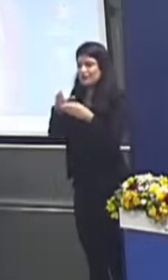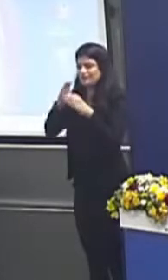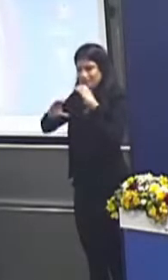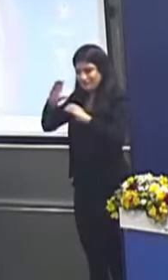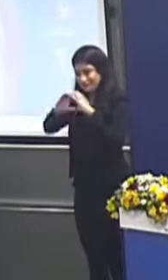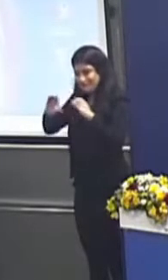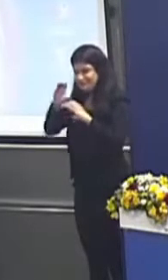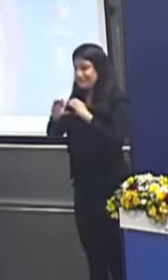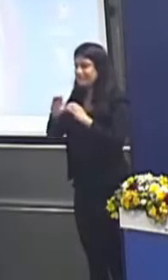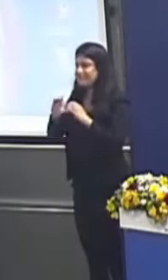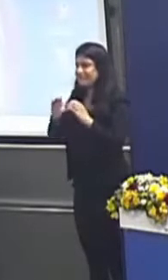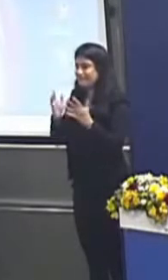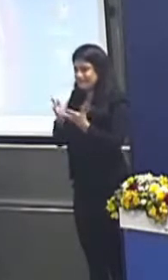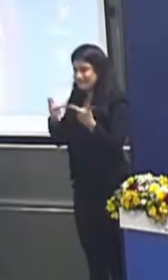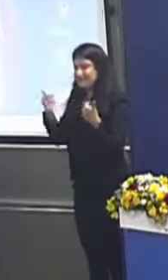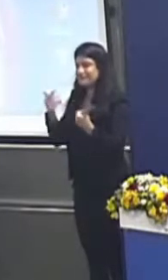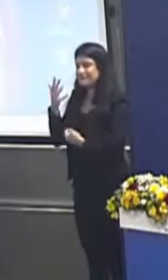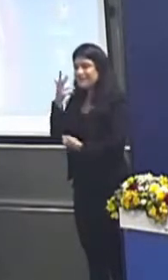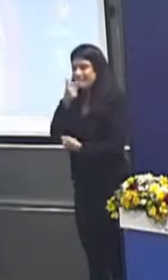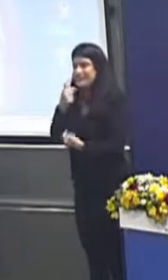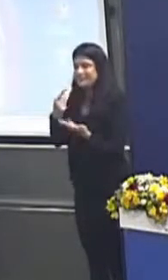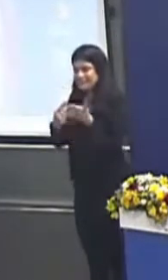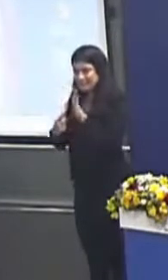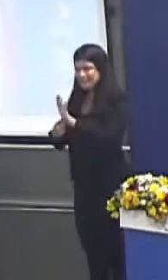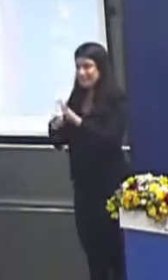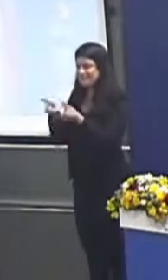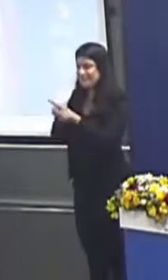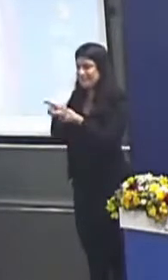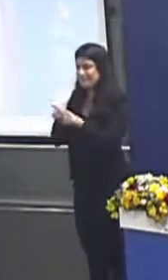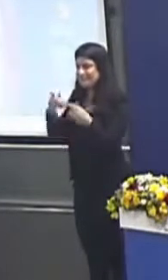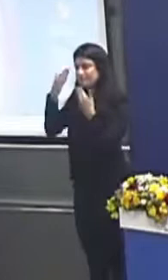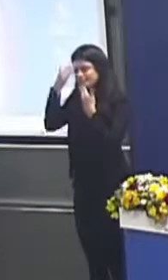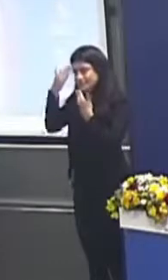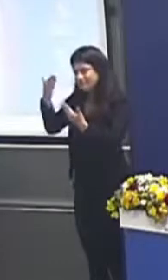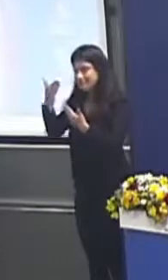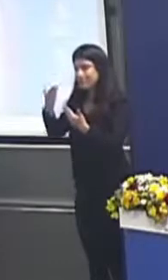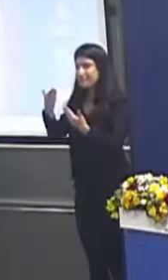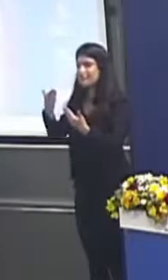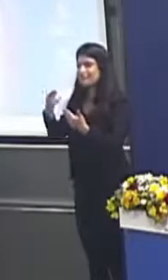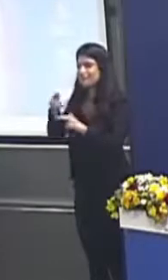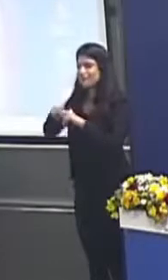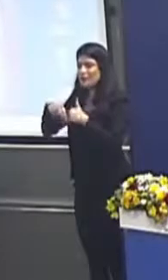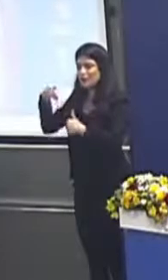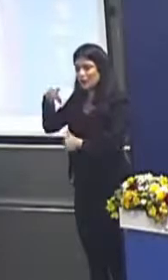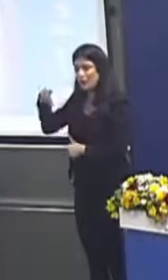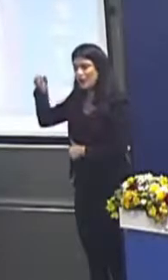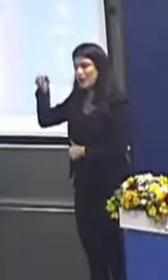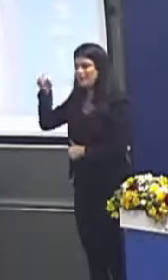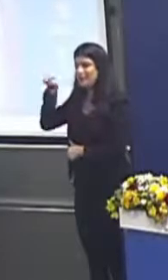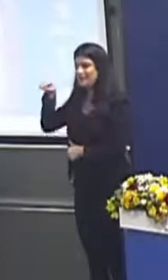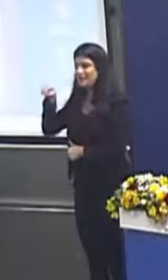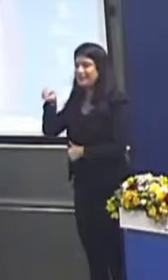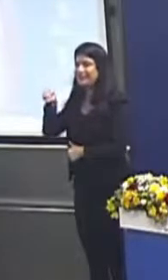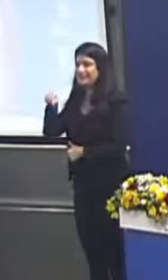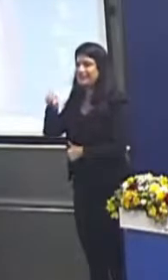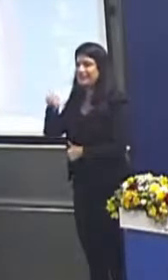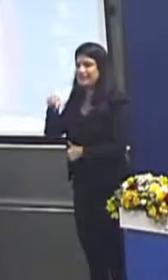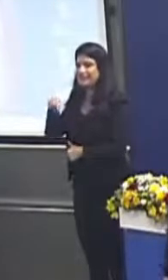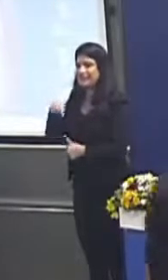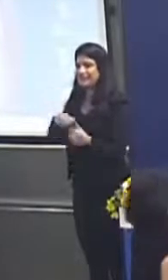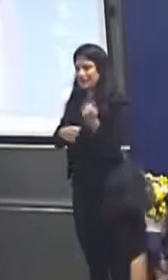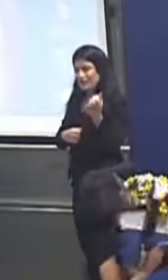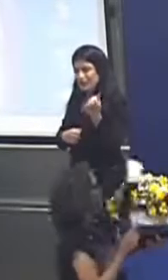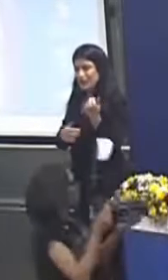Cantantes, linda apresentação, e queria agradecê-los pela homenagem ao meu Nordeste, com forrozinho. Nordeste hoje está